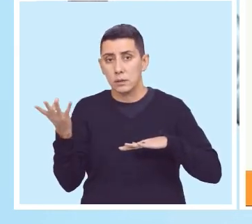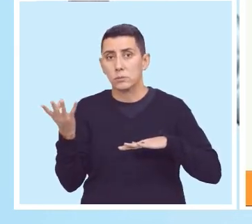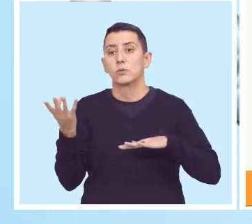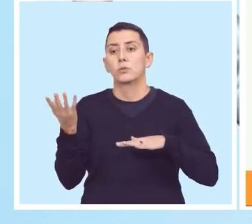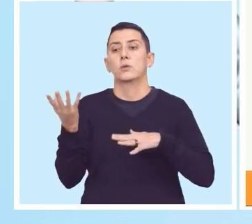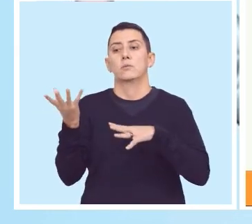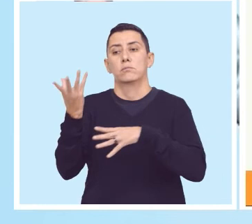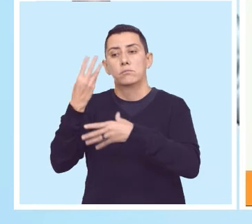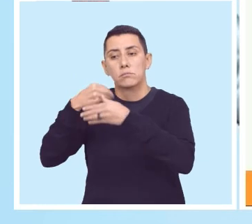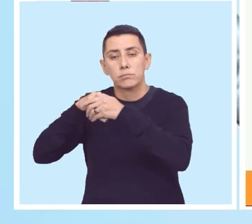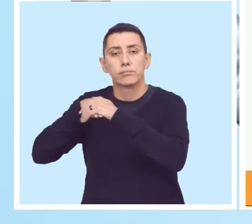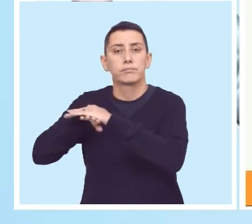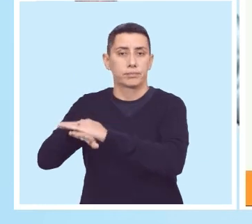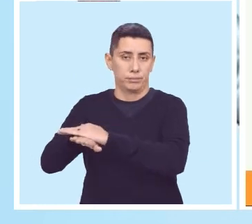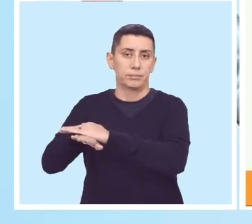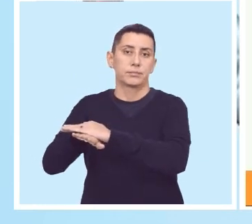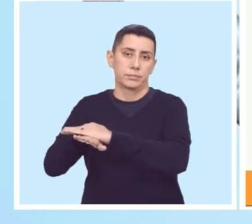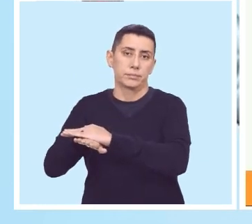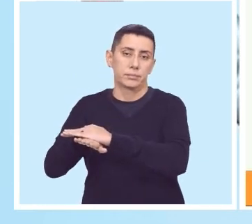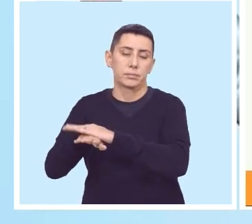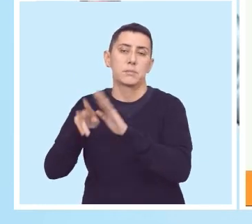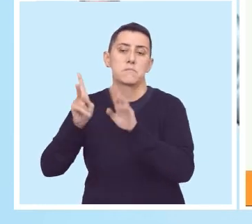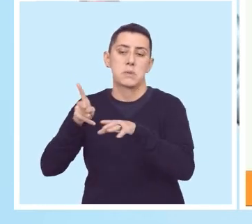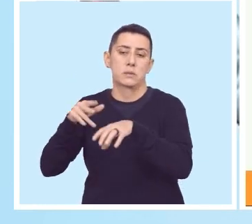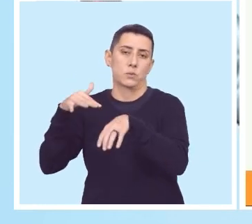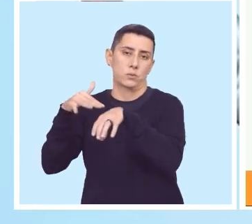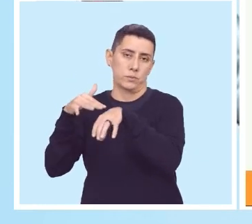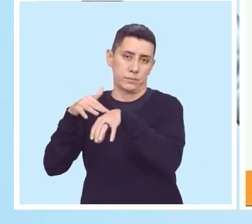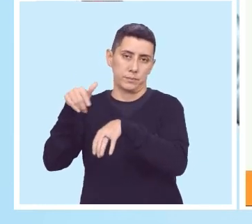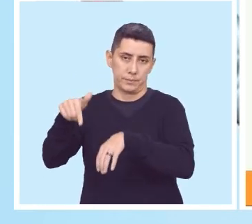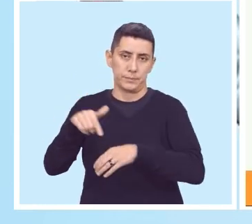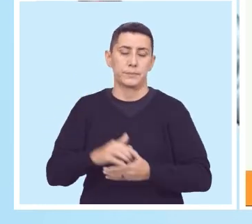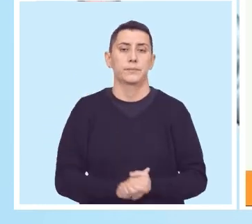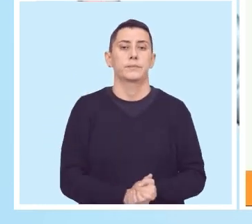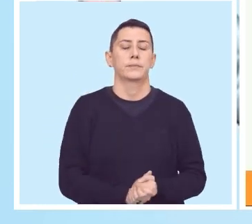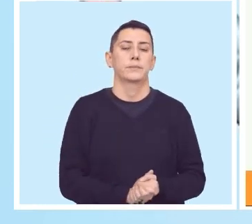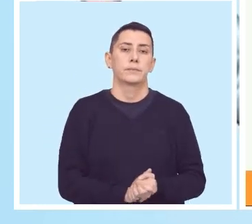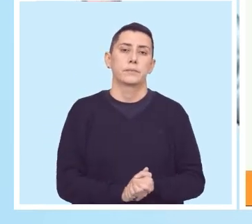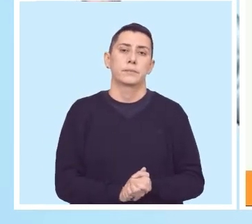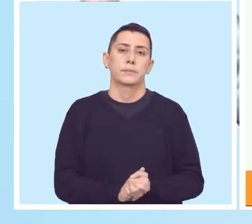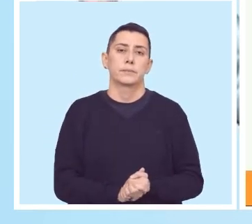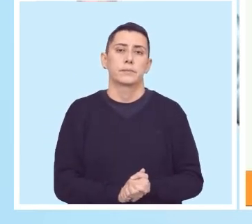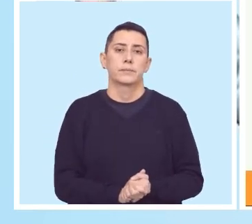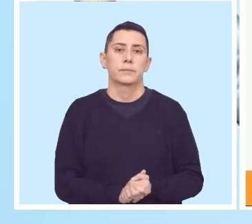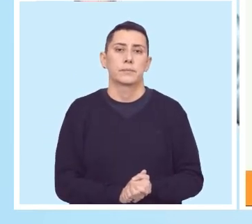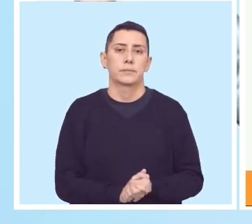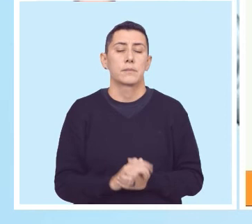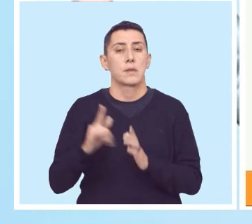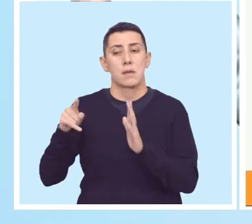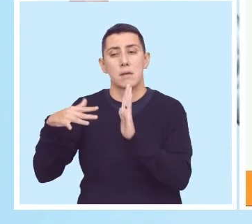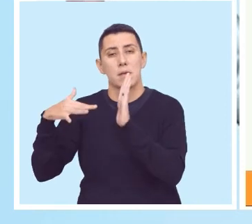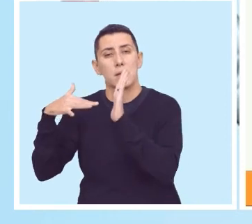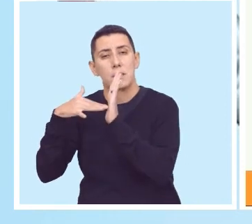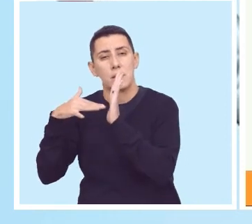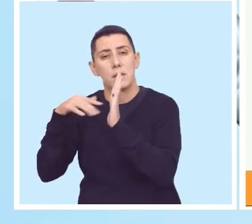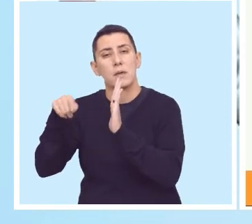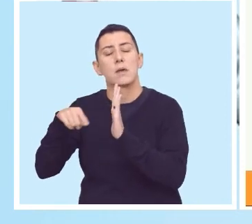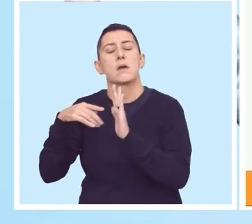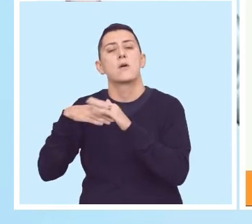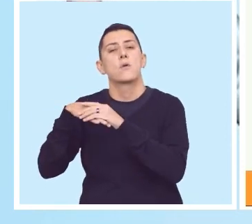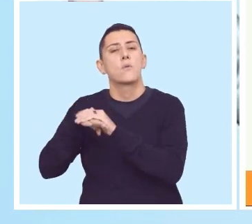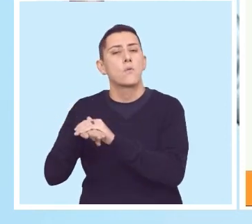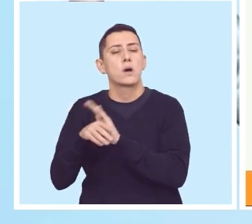armazenado na base de dados. Essa quantificação, ela consiste